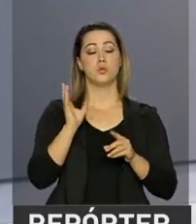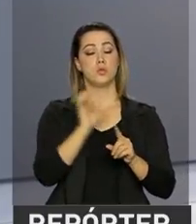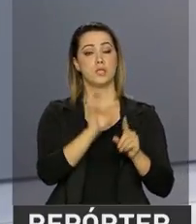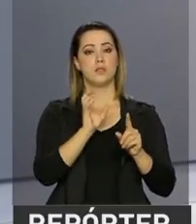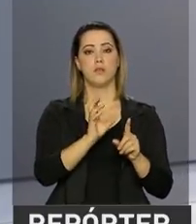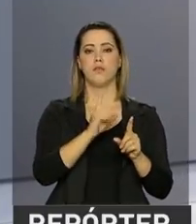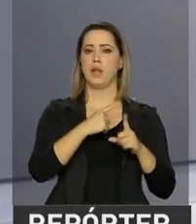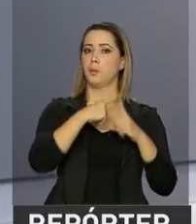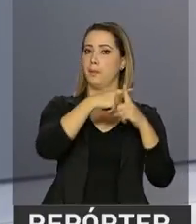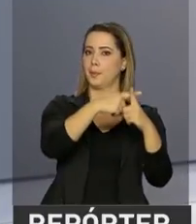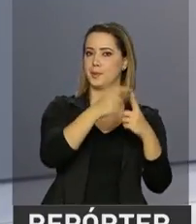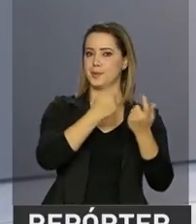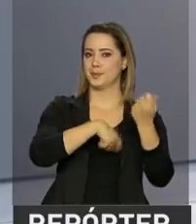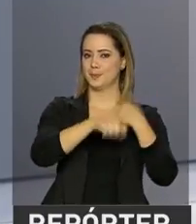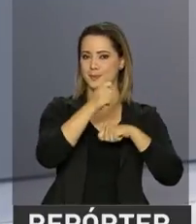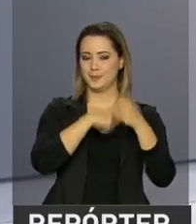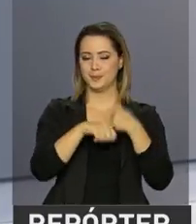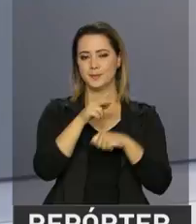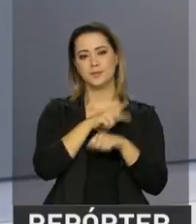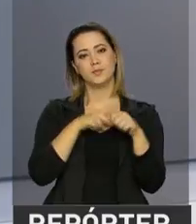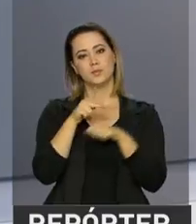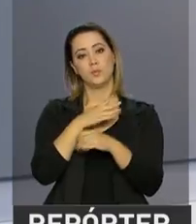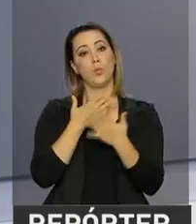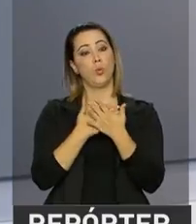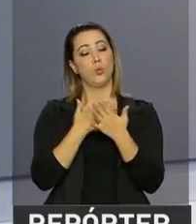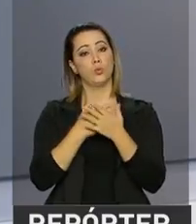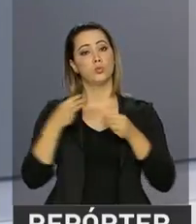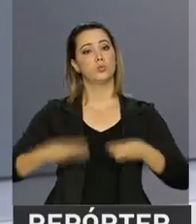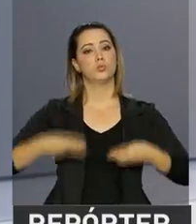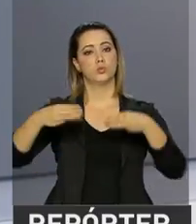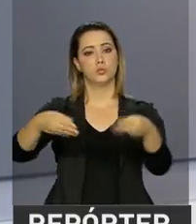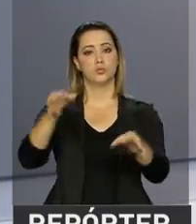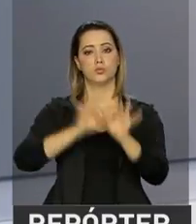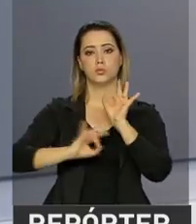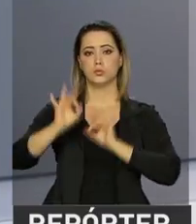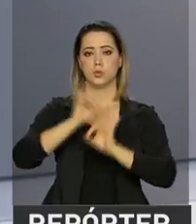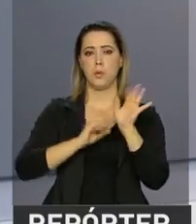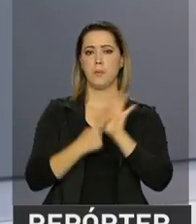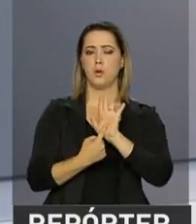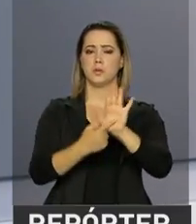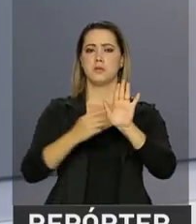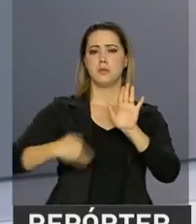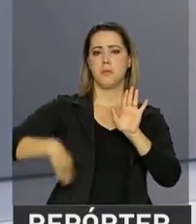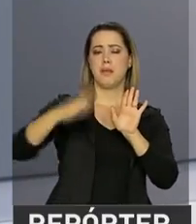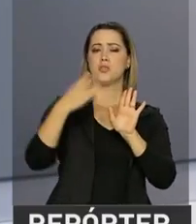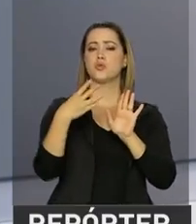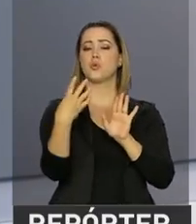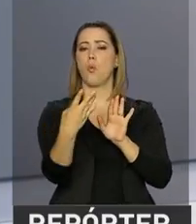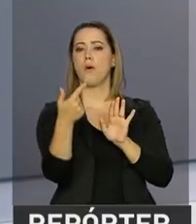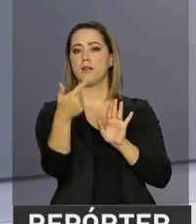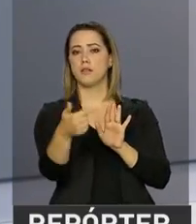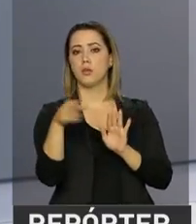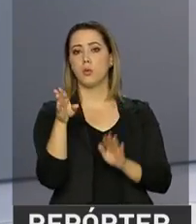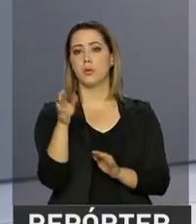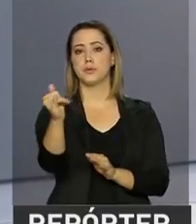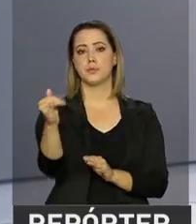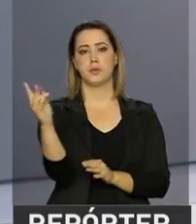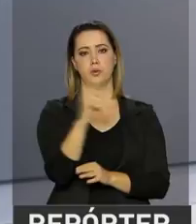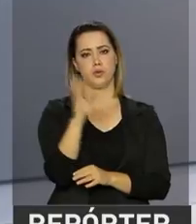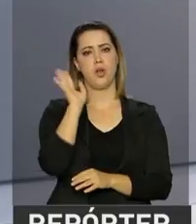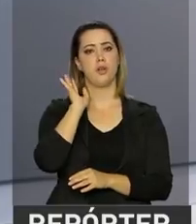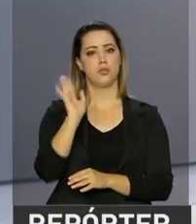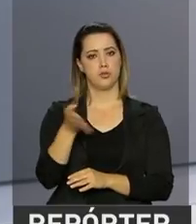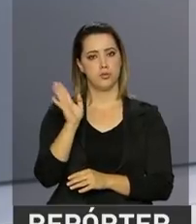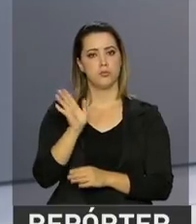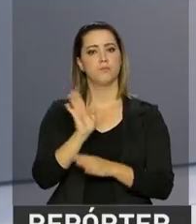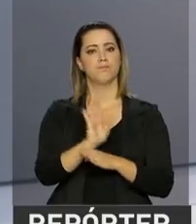positivo na economia do país. Um estudo do Ministério do Planejamento revela que os mais de 42 bilhões de reais retirados até agora